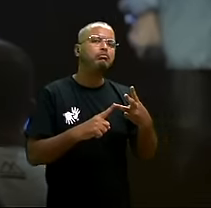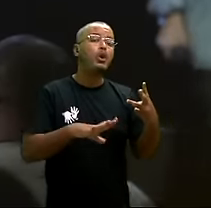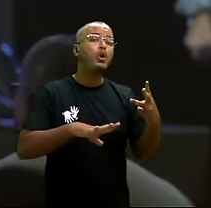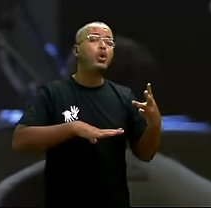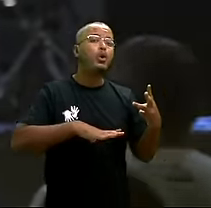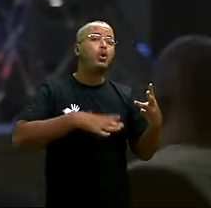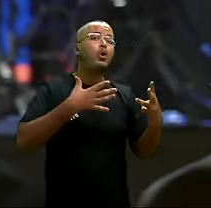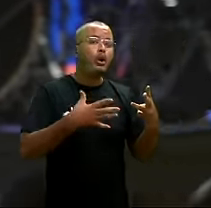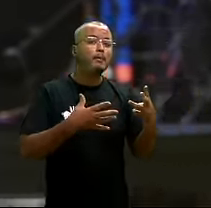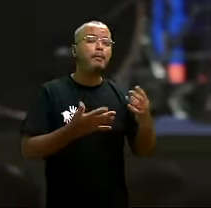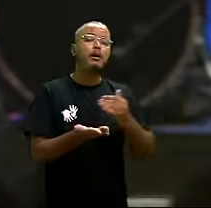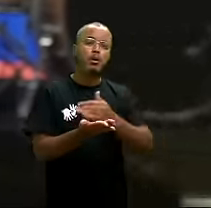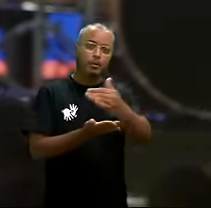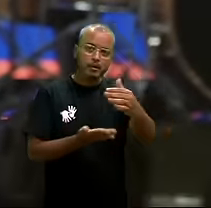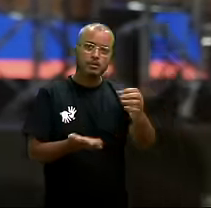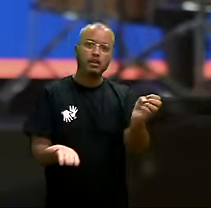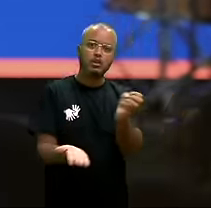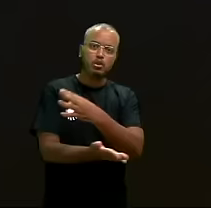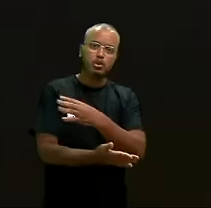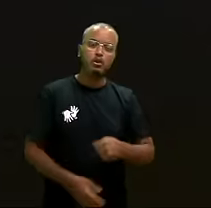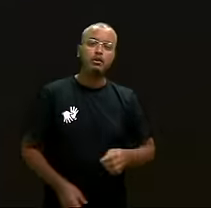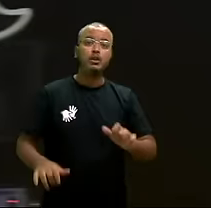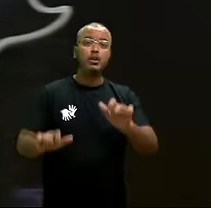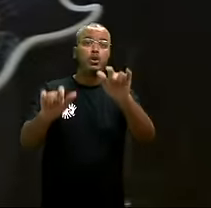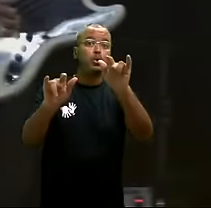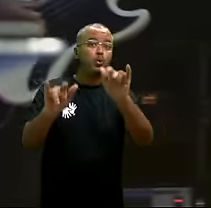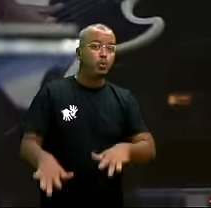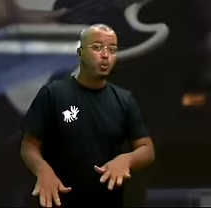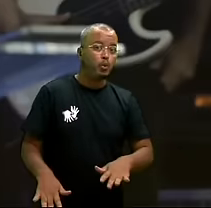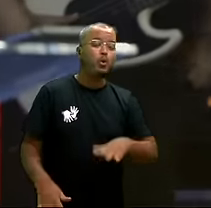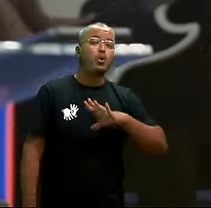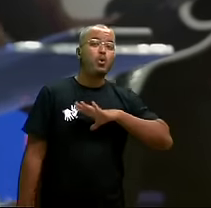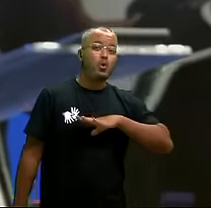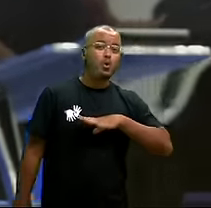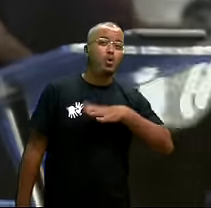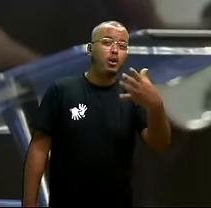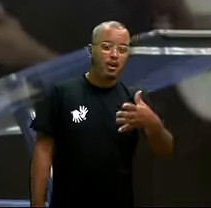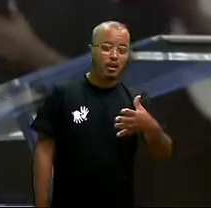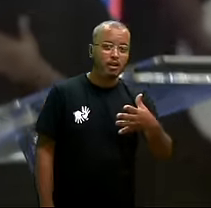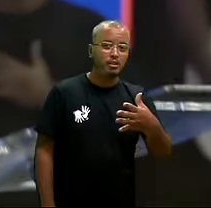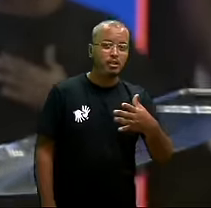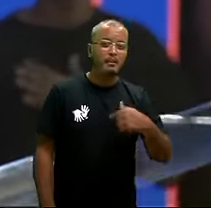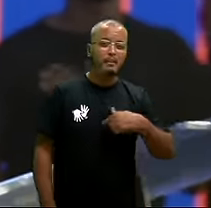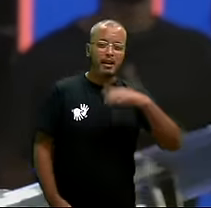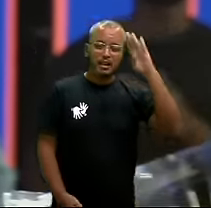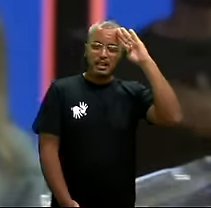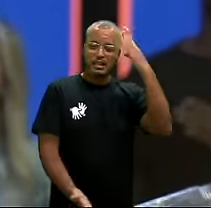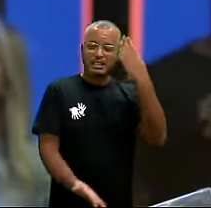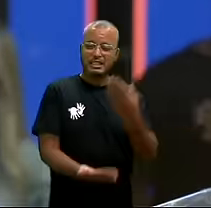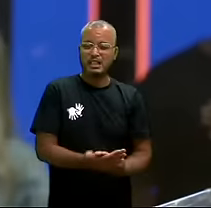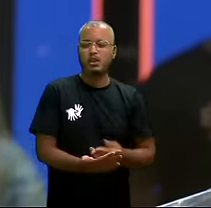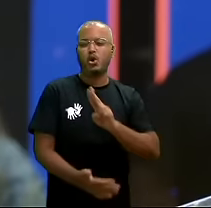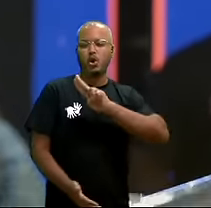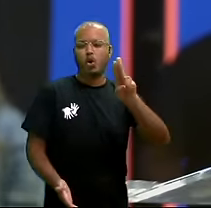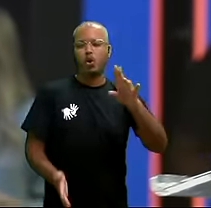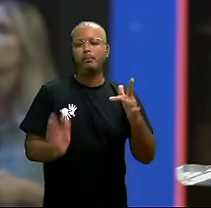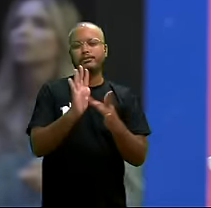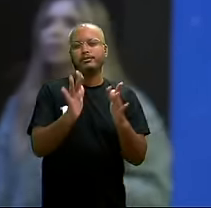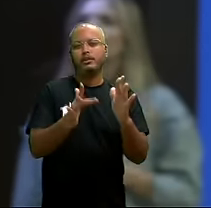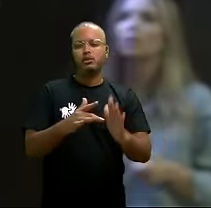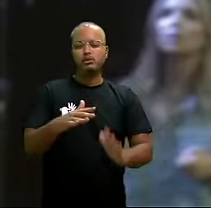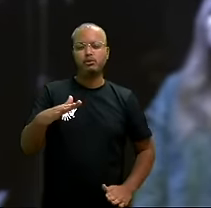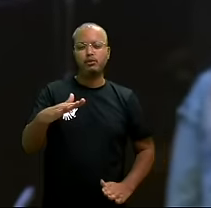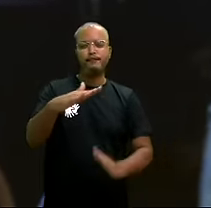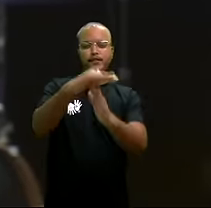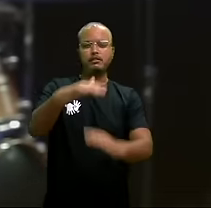coragem para recomeçar. E por último, coragem para crer que o nome de Jesus é suficiente.